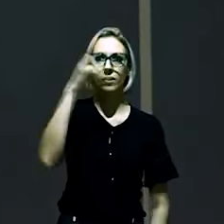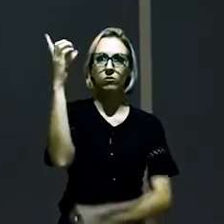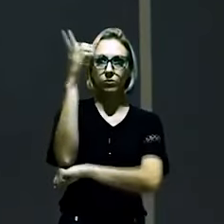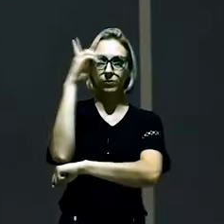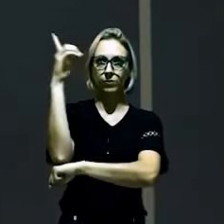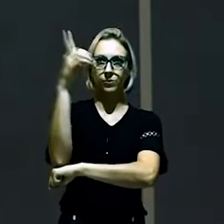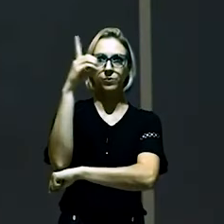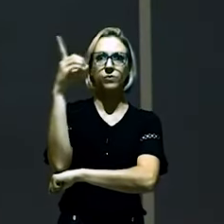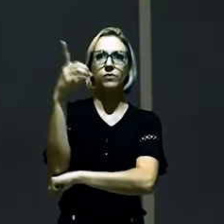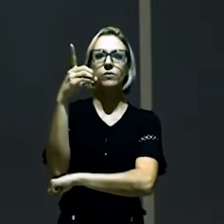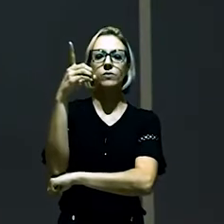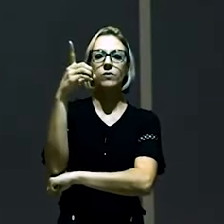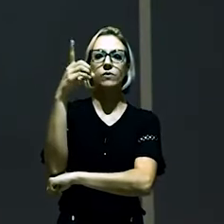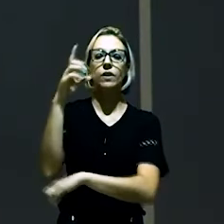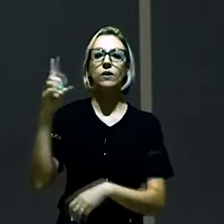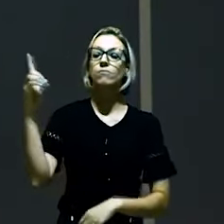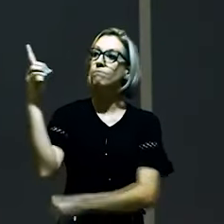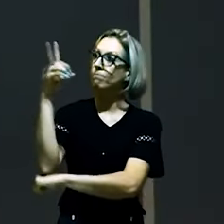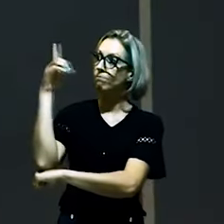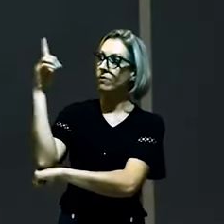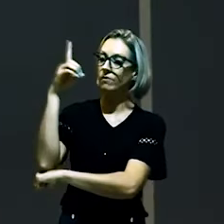Davi era um homem segundo o coração de Deus.